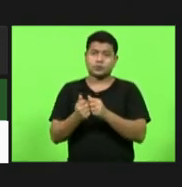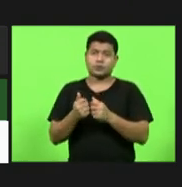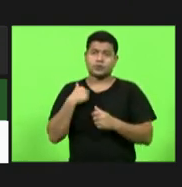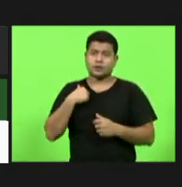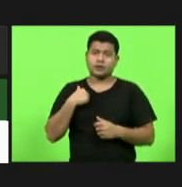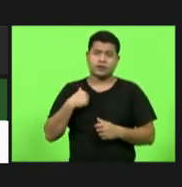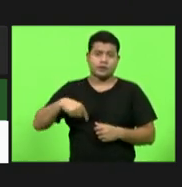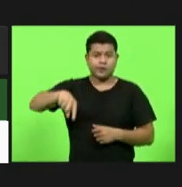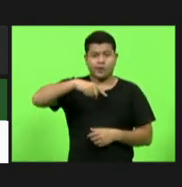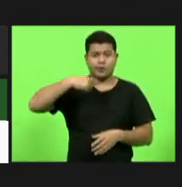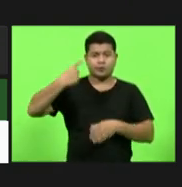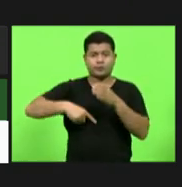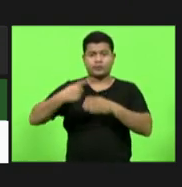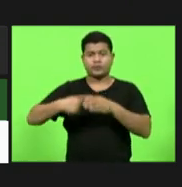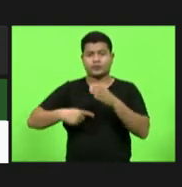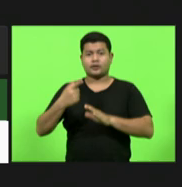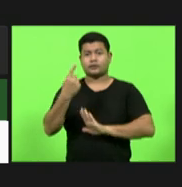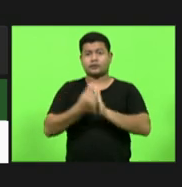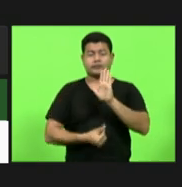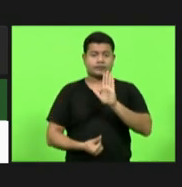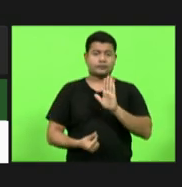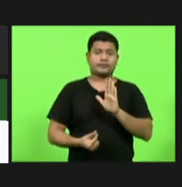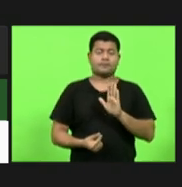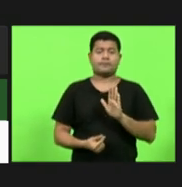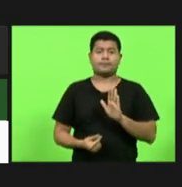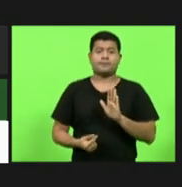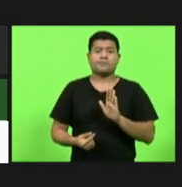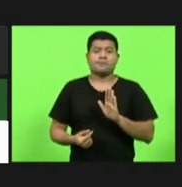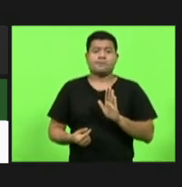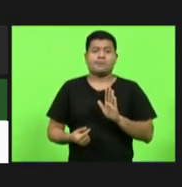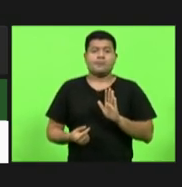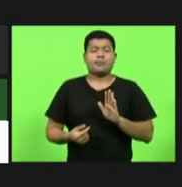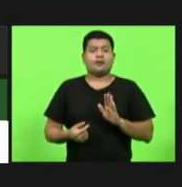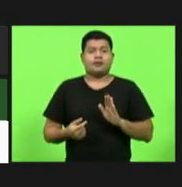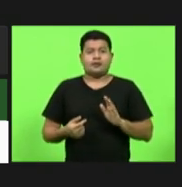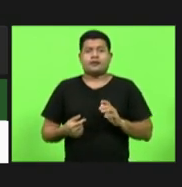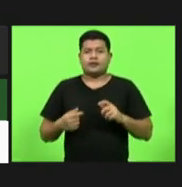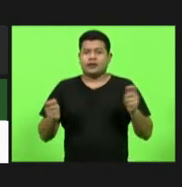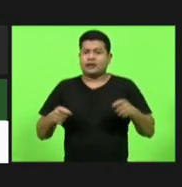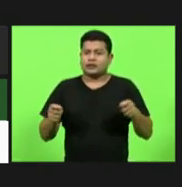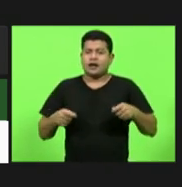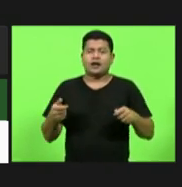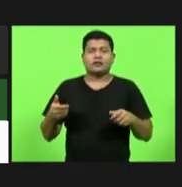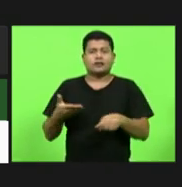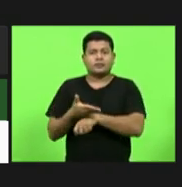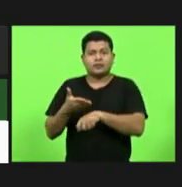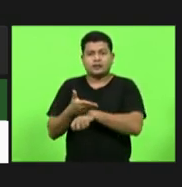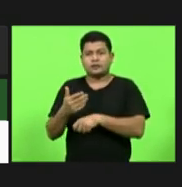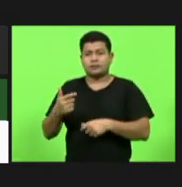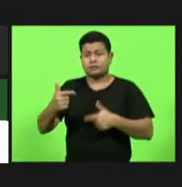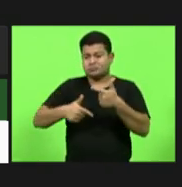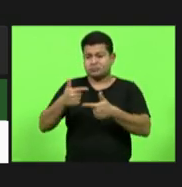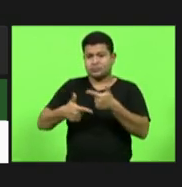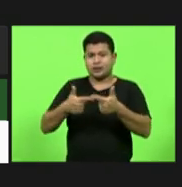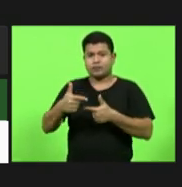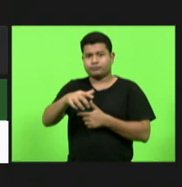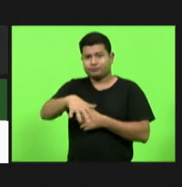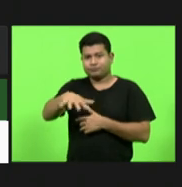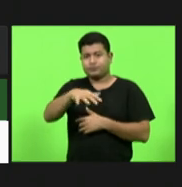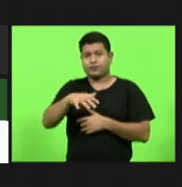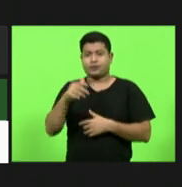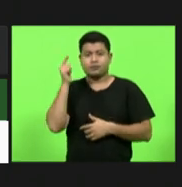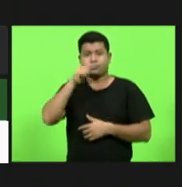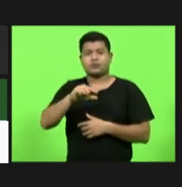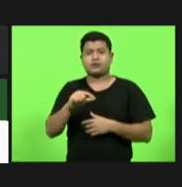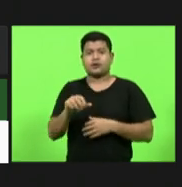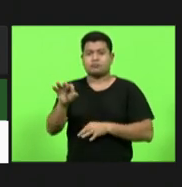nós fazemos parte da Comissão de Finanças, né, temos essa condição também de trabalhar para que isso aconteça